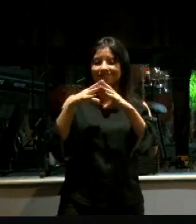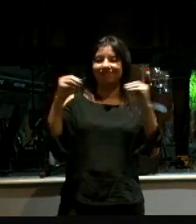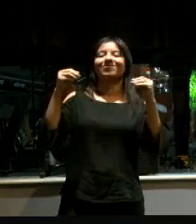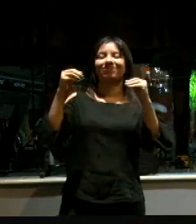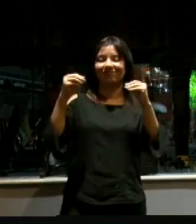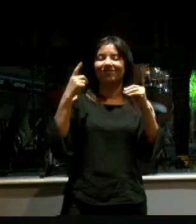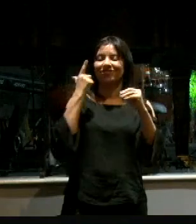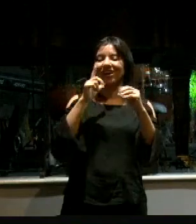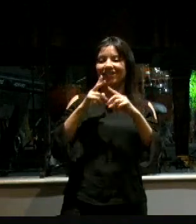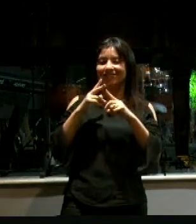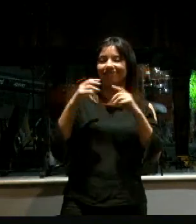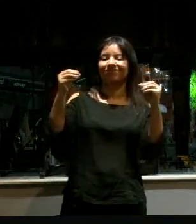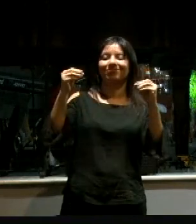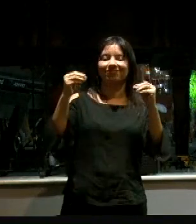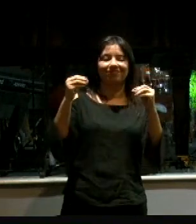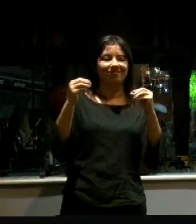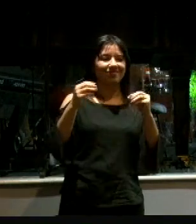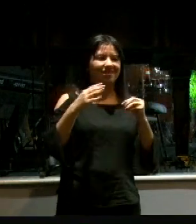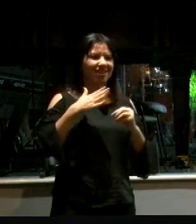Meu pai operou,